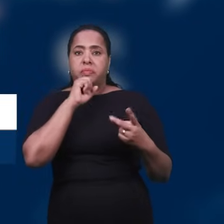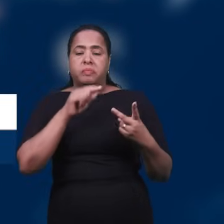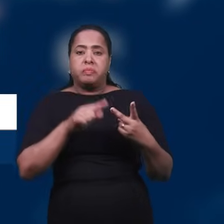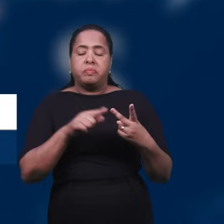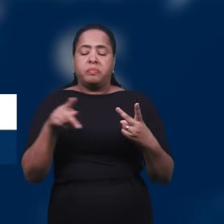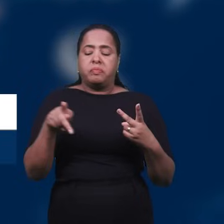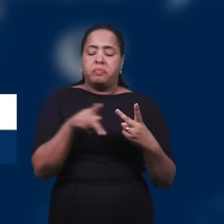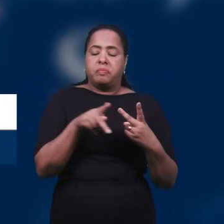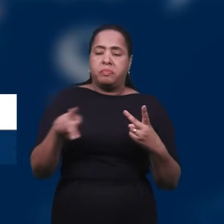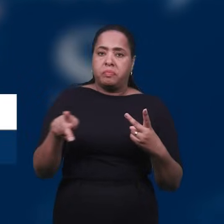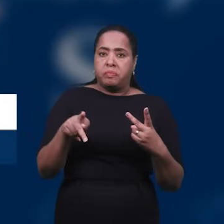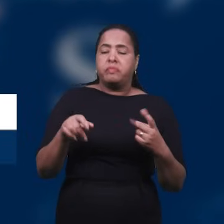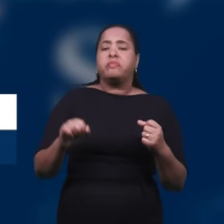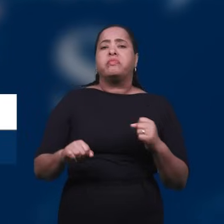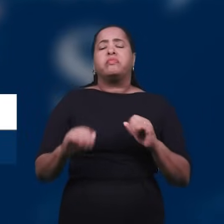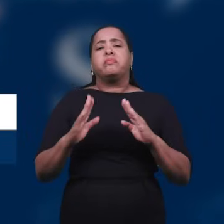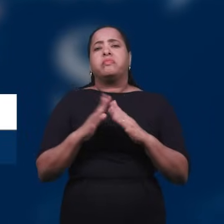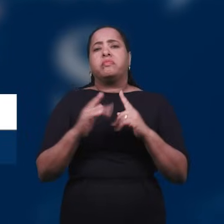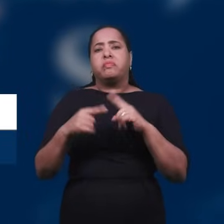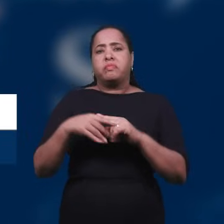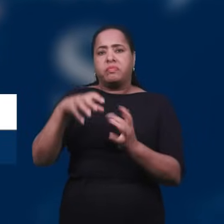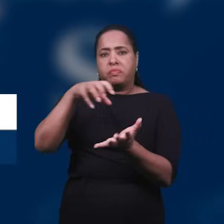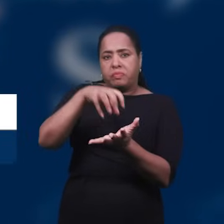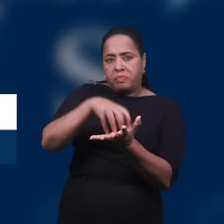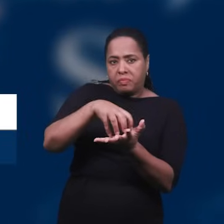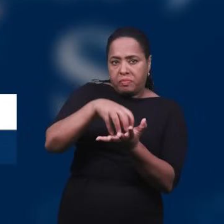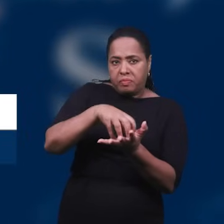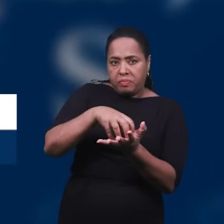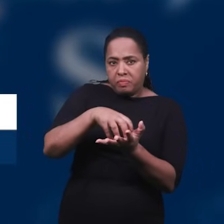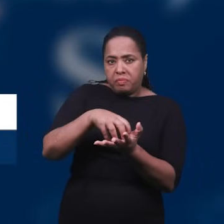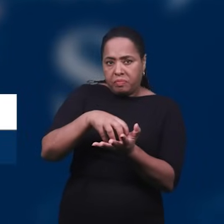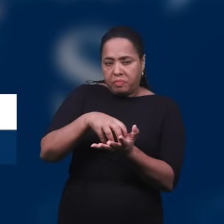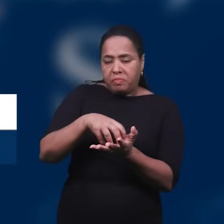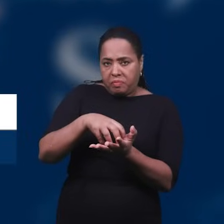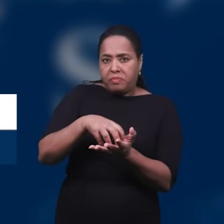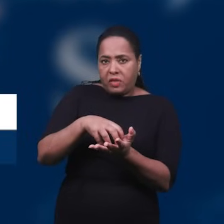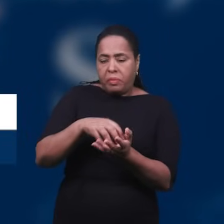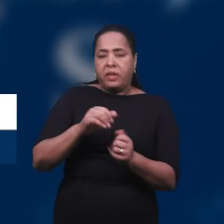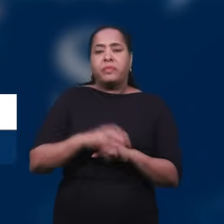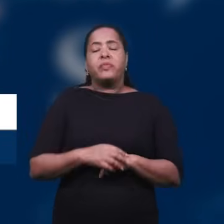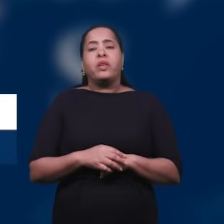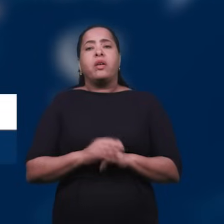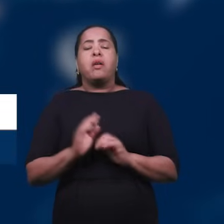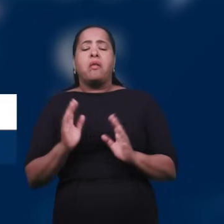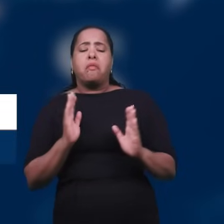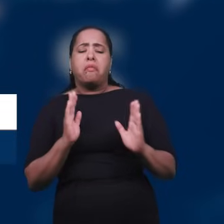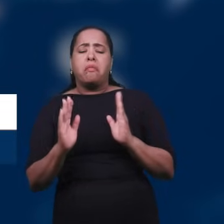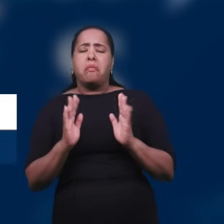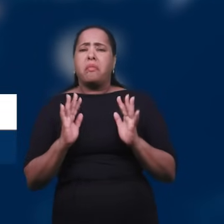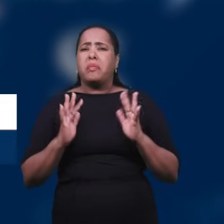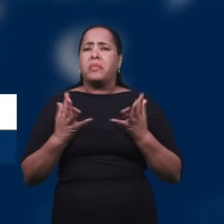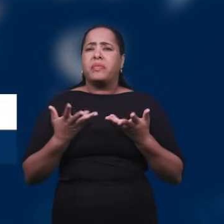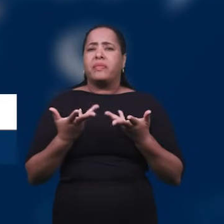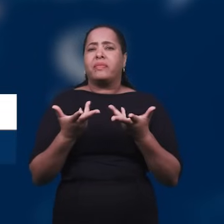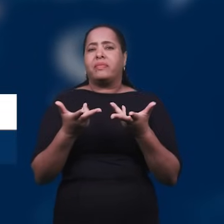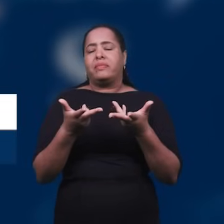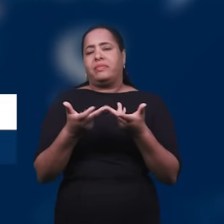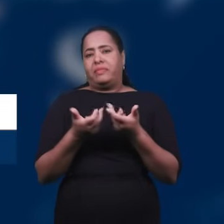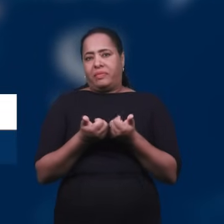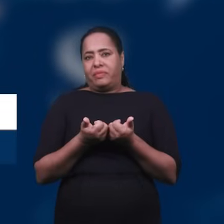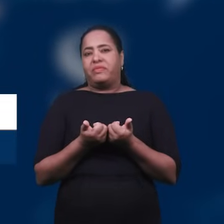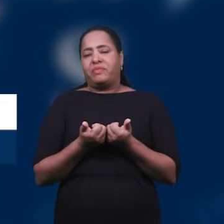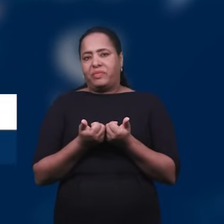professoras na igreja do centro com os irmãos da área Lazareto. Foi um momento